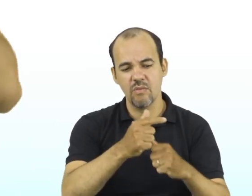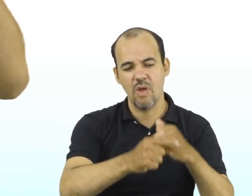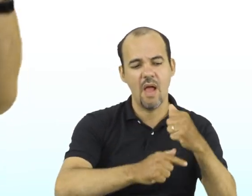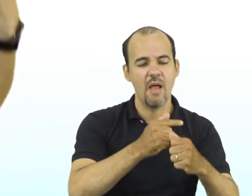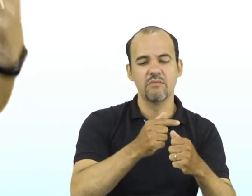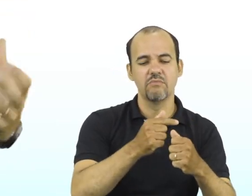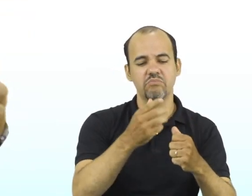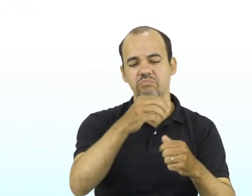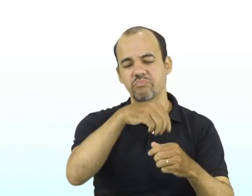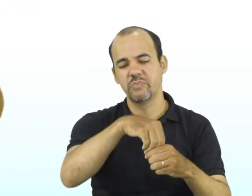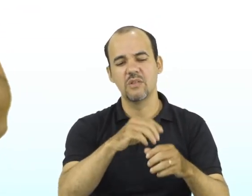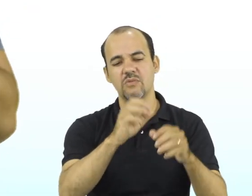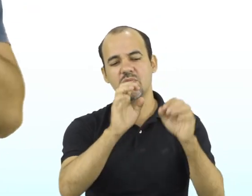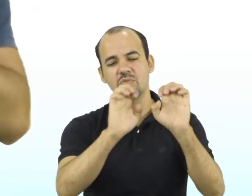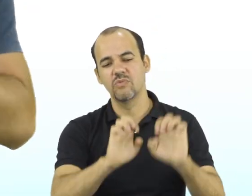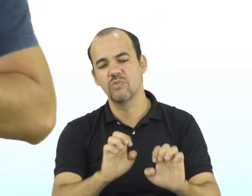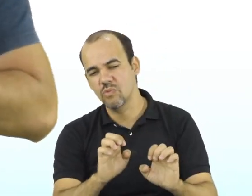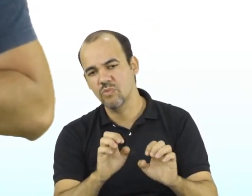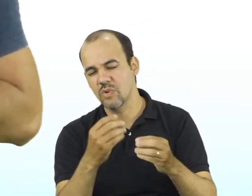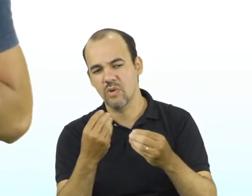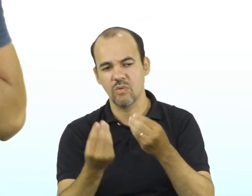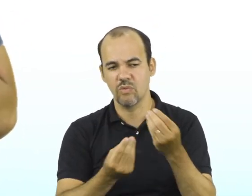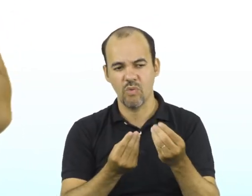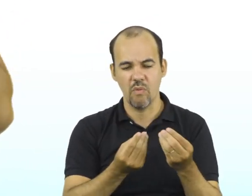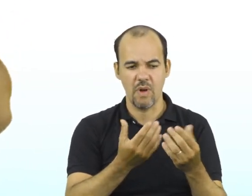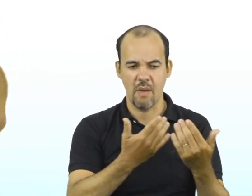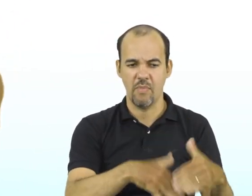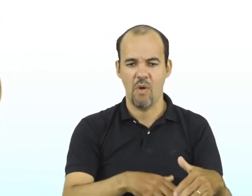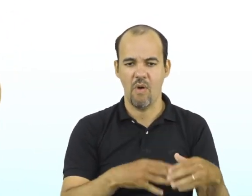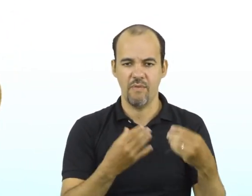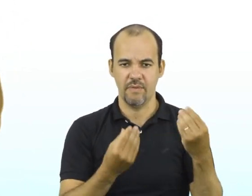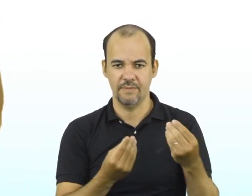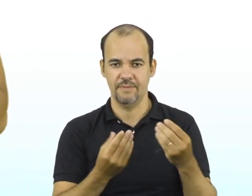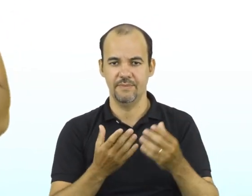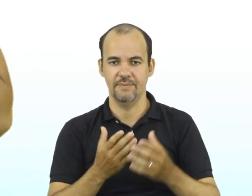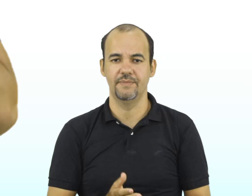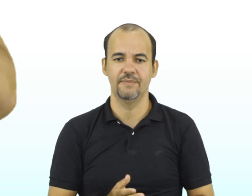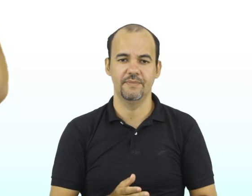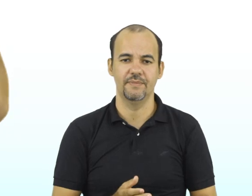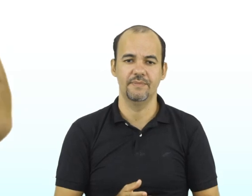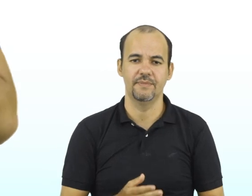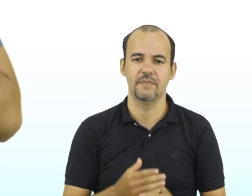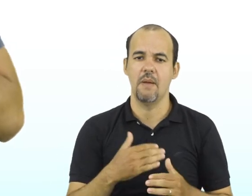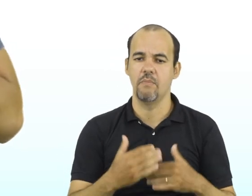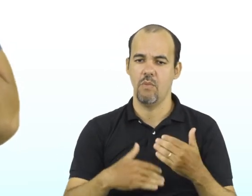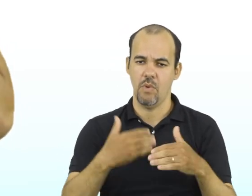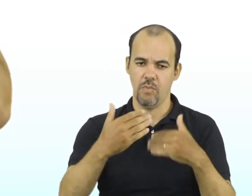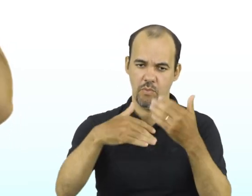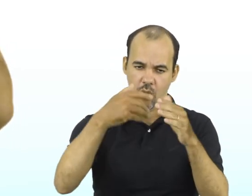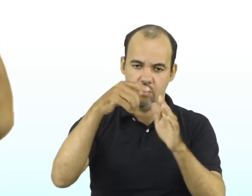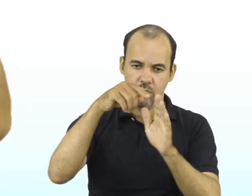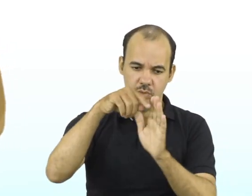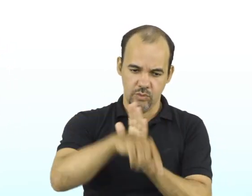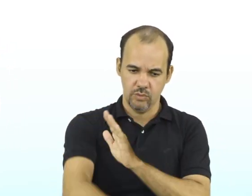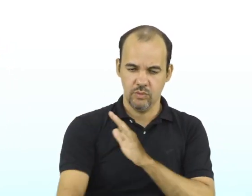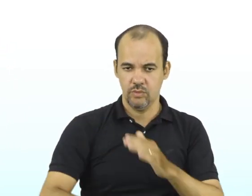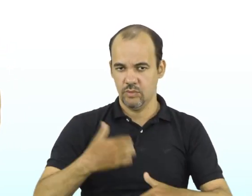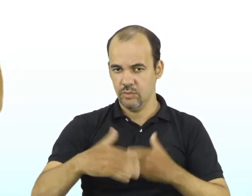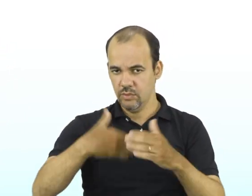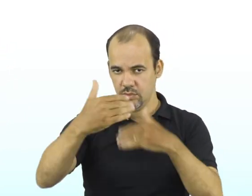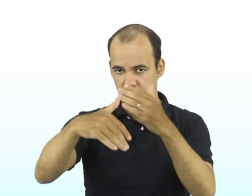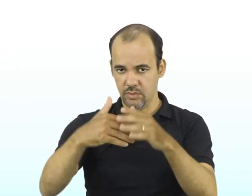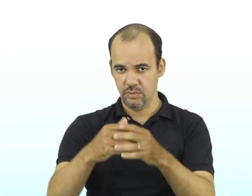qual a estrutura do átomo, como que isso pode cair. Vamos começar de forma básica, mas com o passar das aulas nós vamos aumentando esse